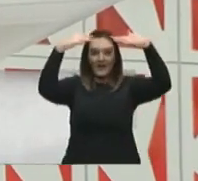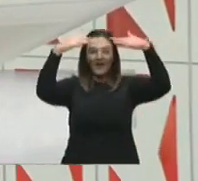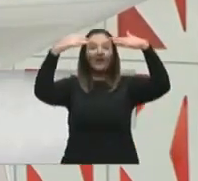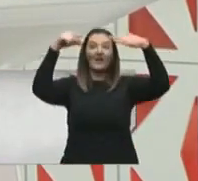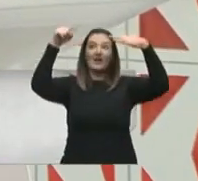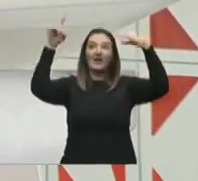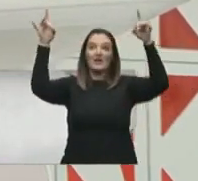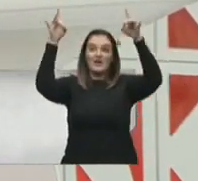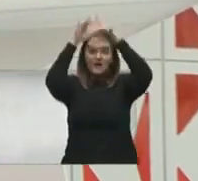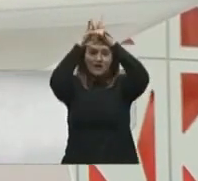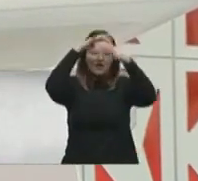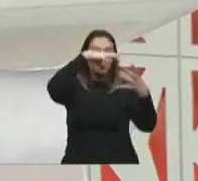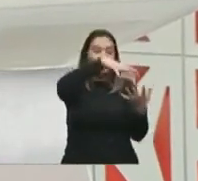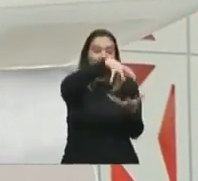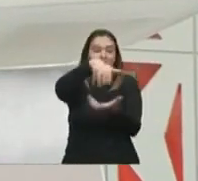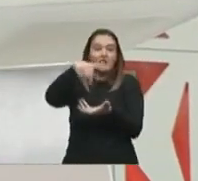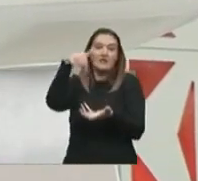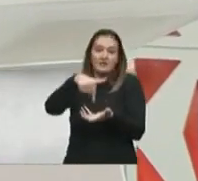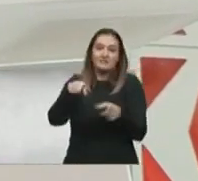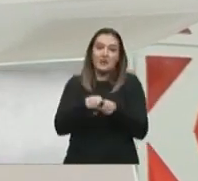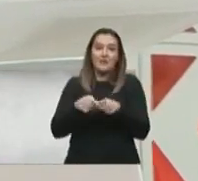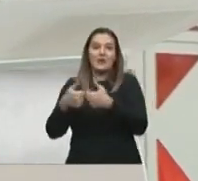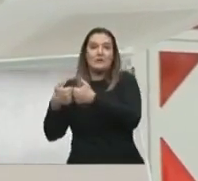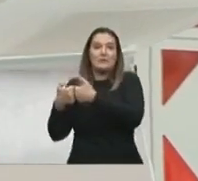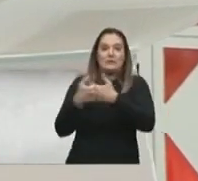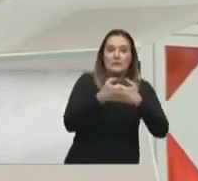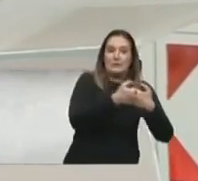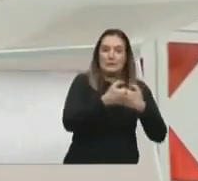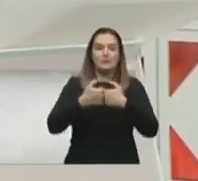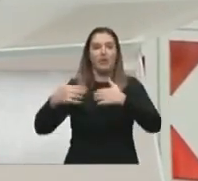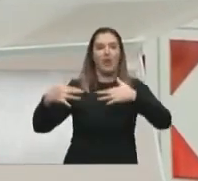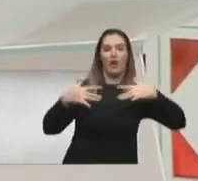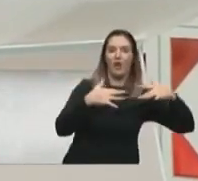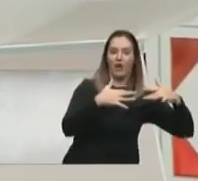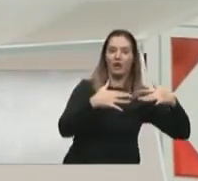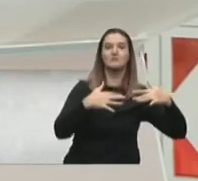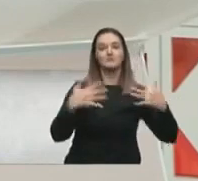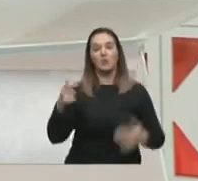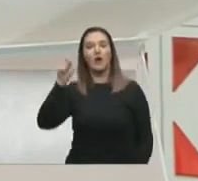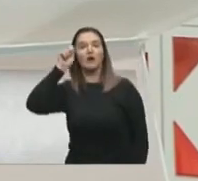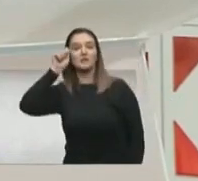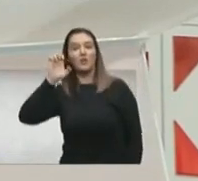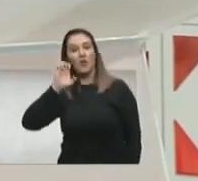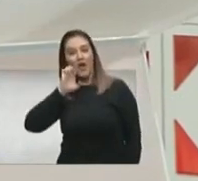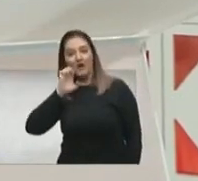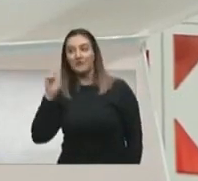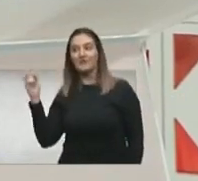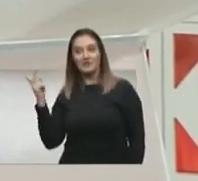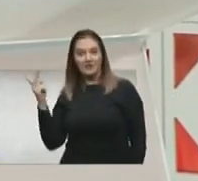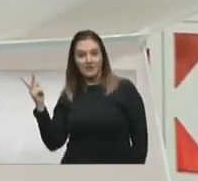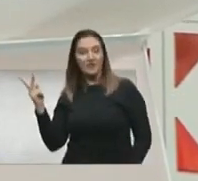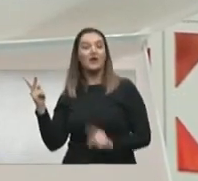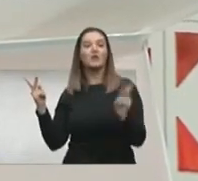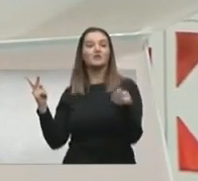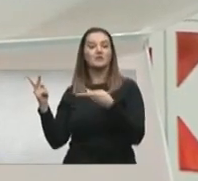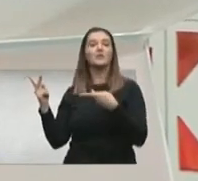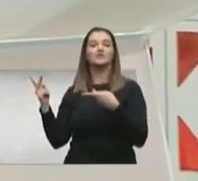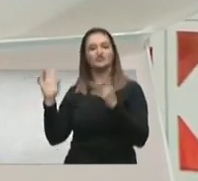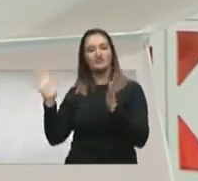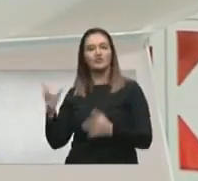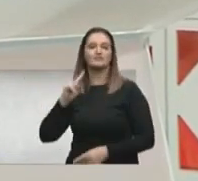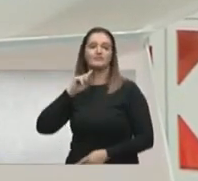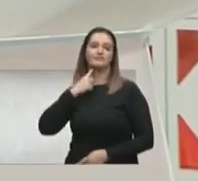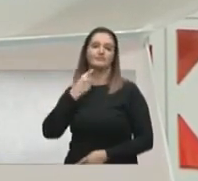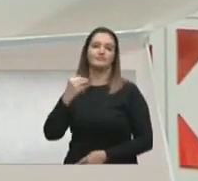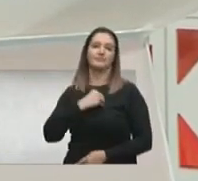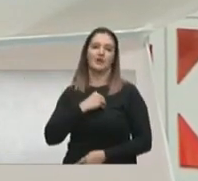terra. Aquele problema, o grande conflito que começou no céu, agora vem para a terra. E Adão e Eva, os nossos primeiros pais, agora estavam